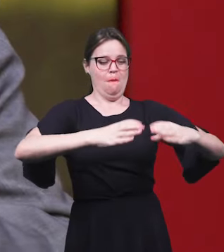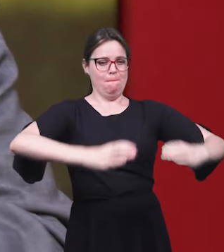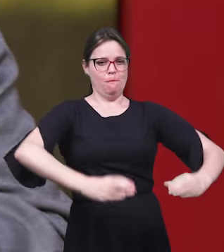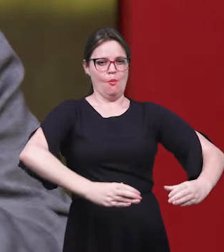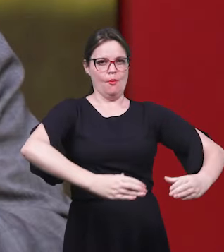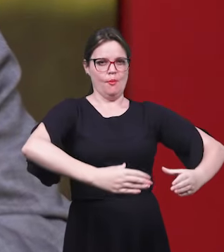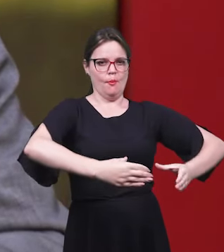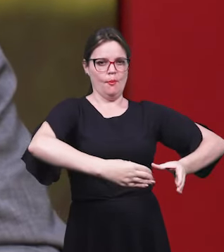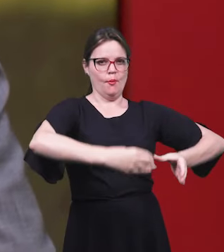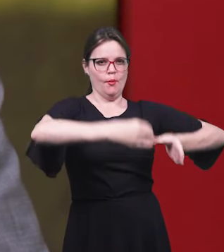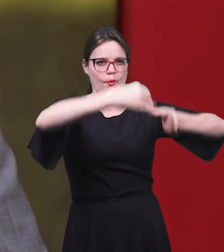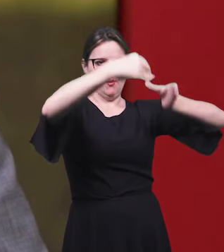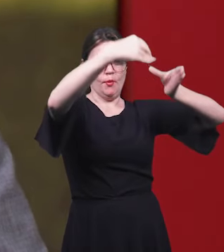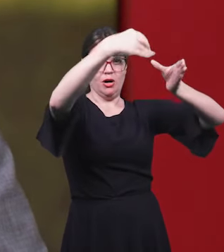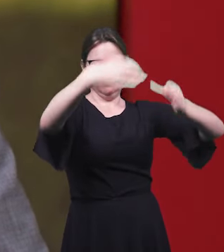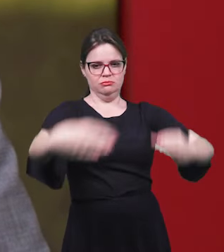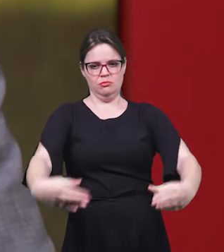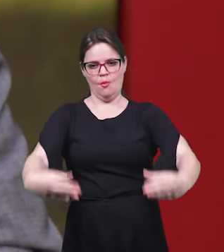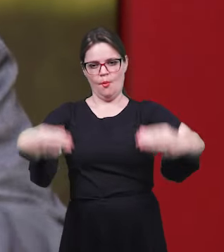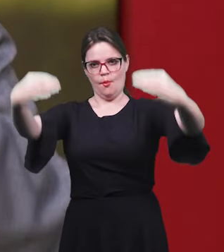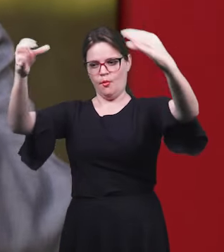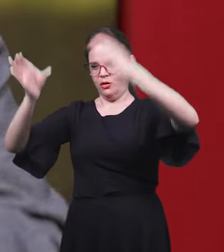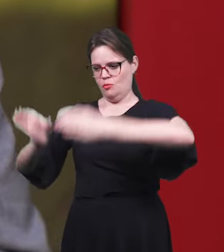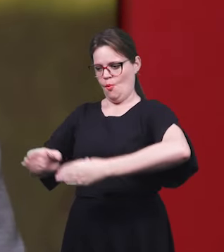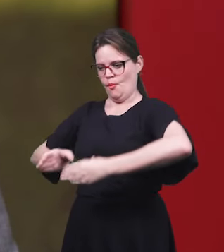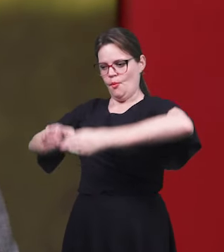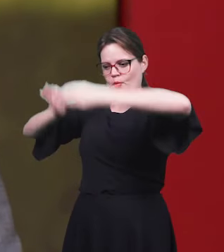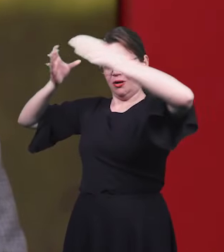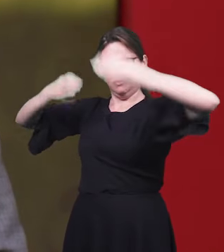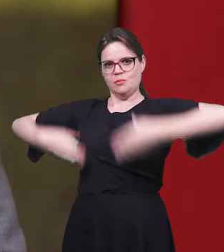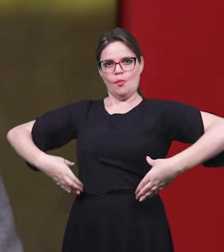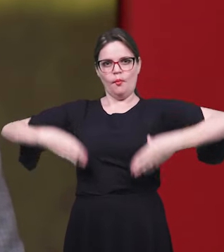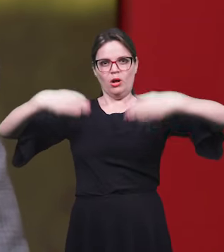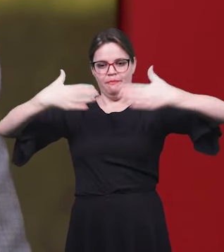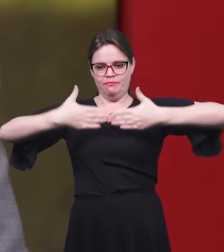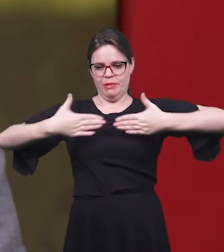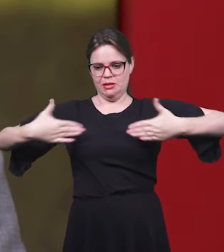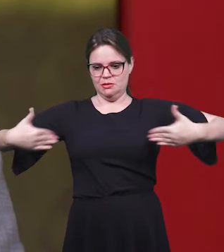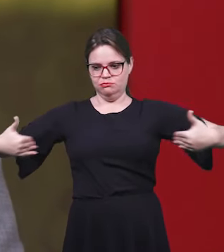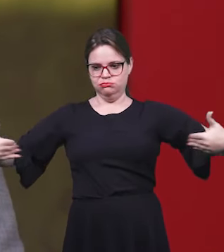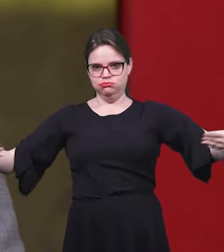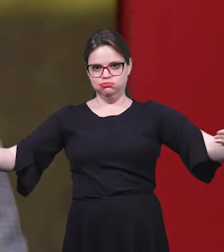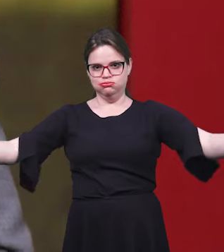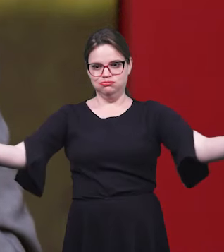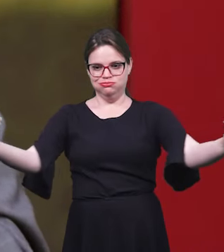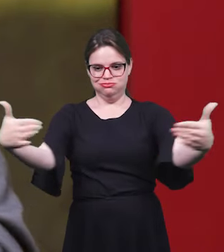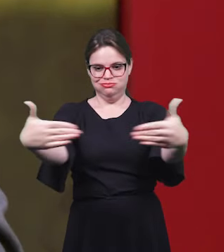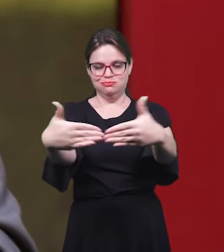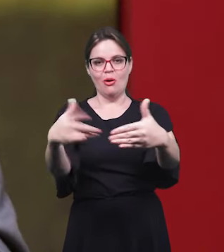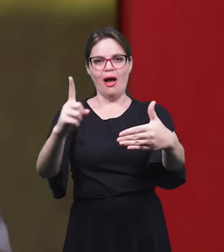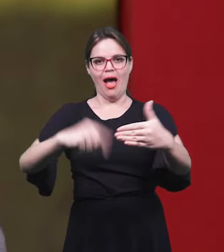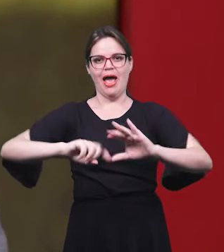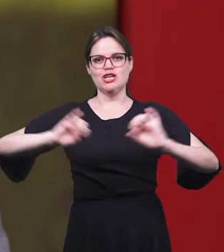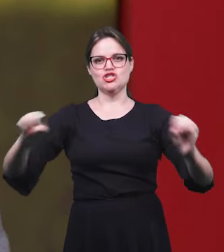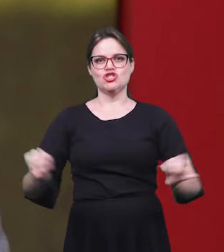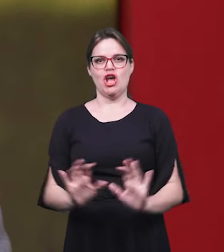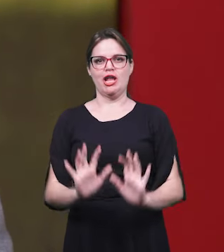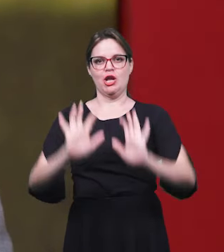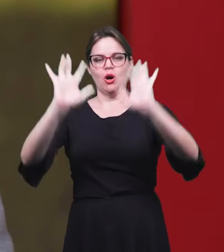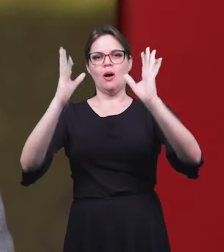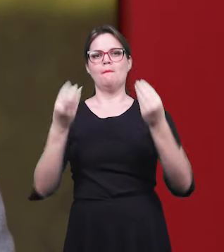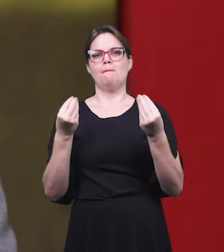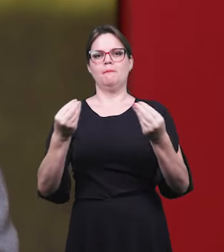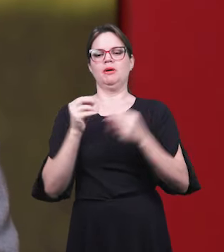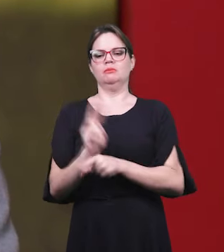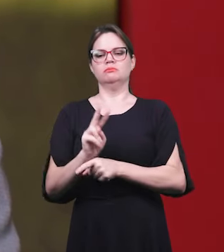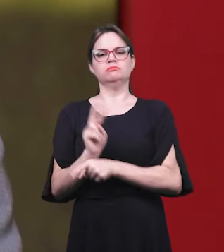estavam ali, Israel estava ali enfrentando. E o juízo, o Senhor já tinha sentenciado Jericó